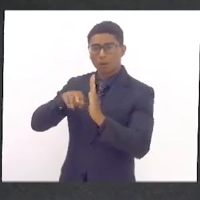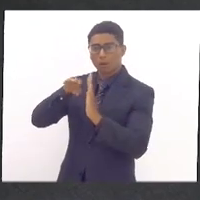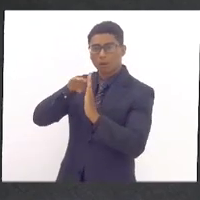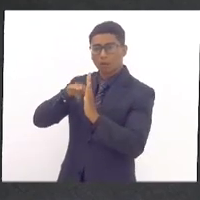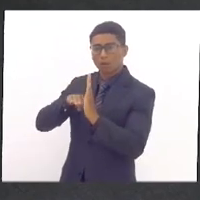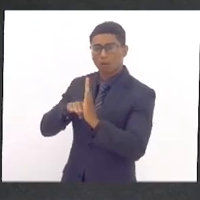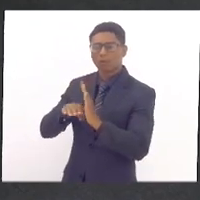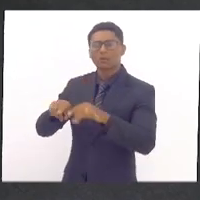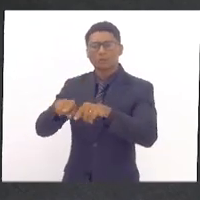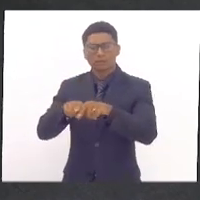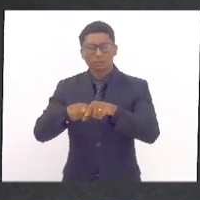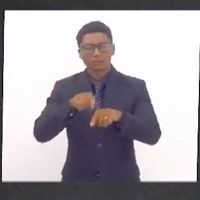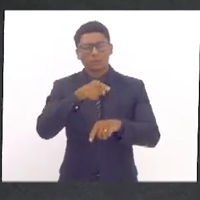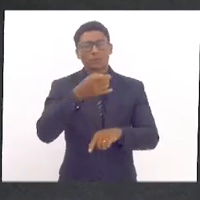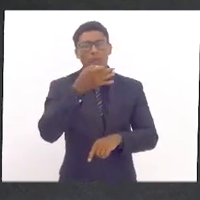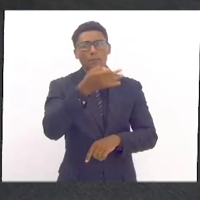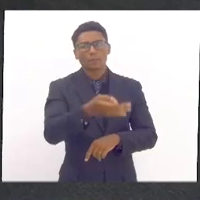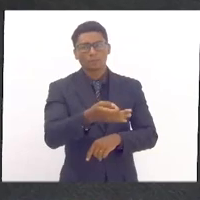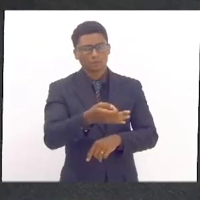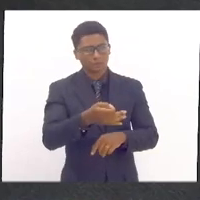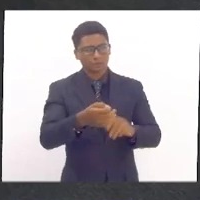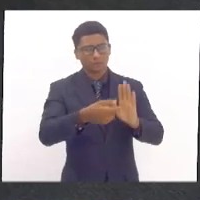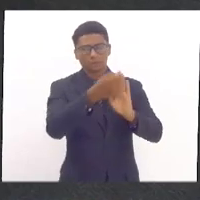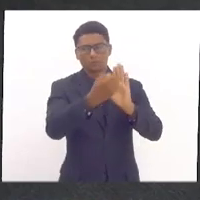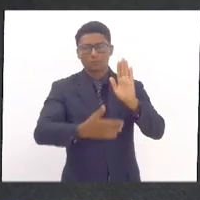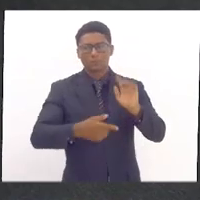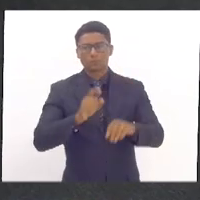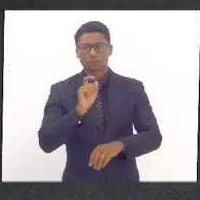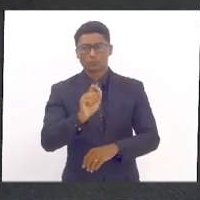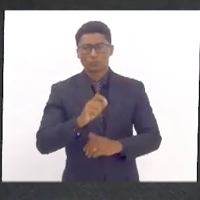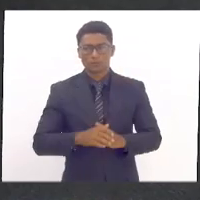no parecer que se houver